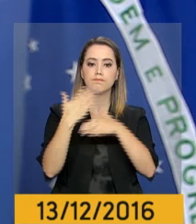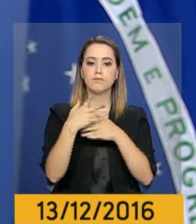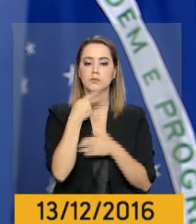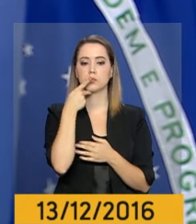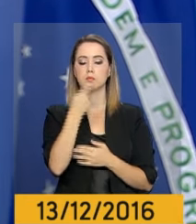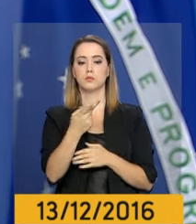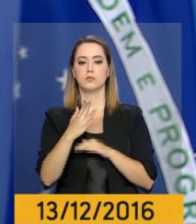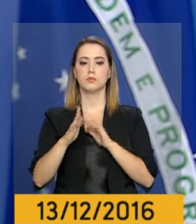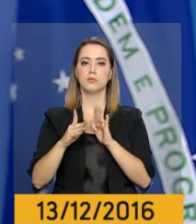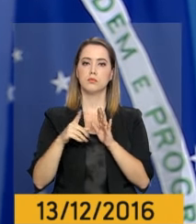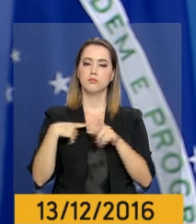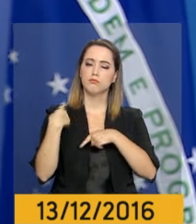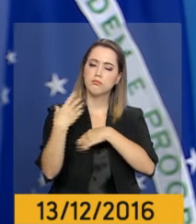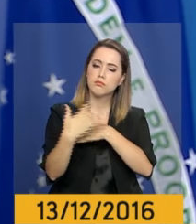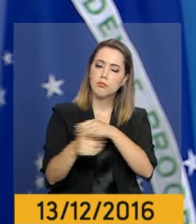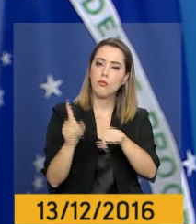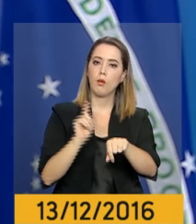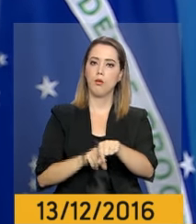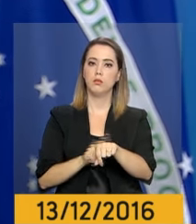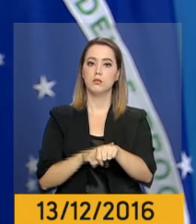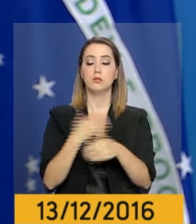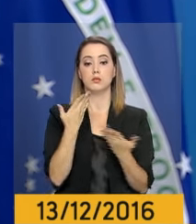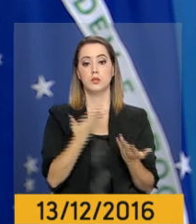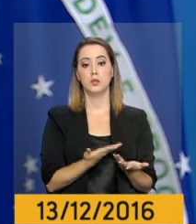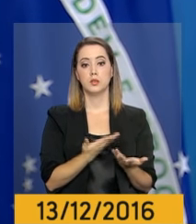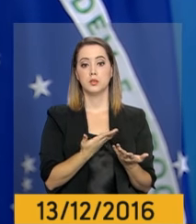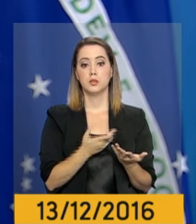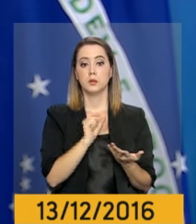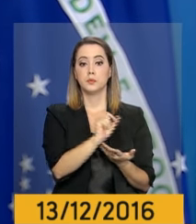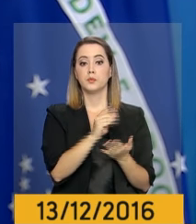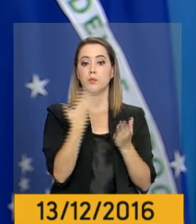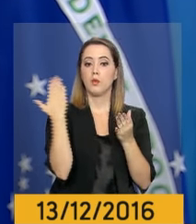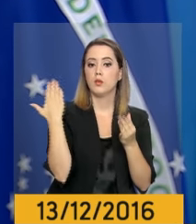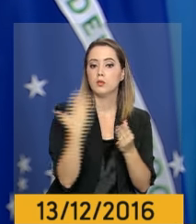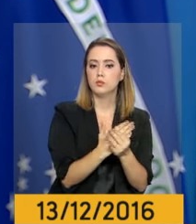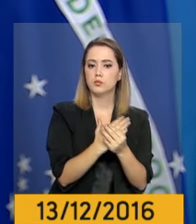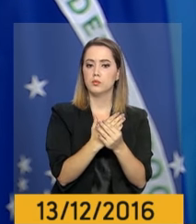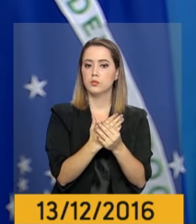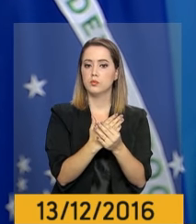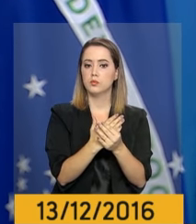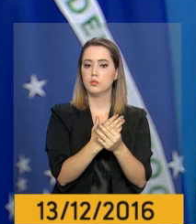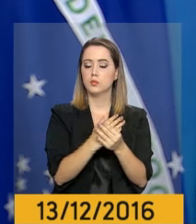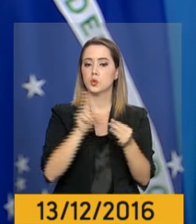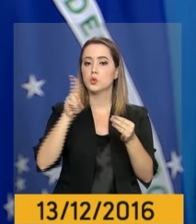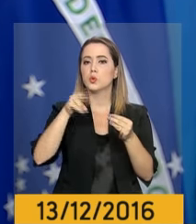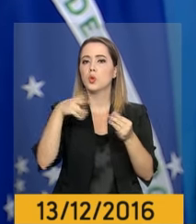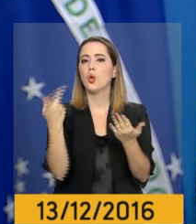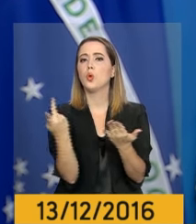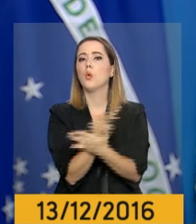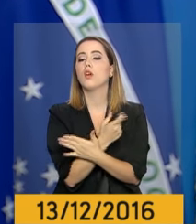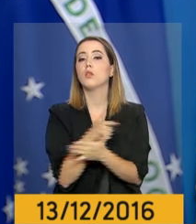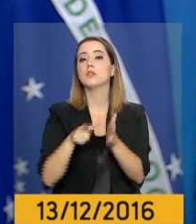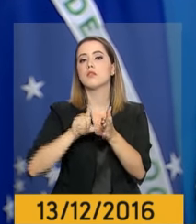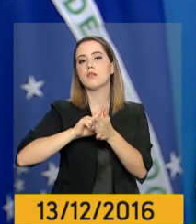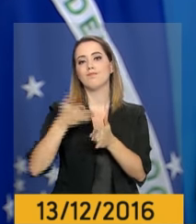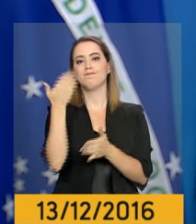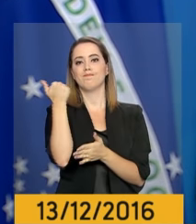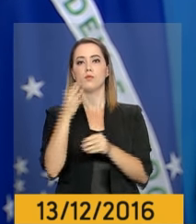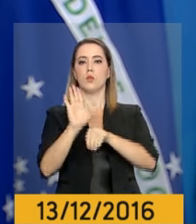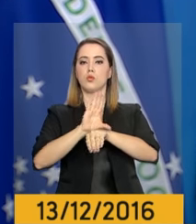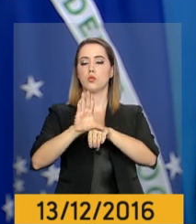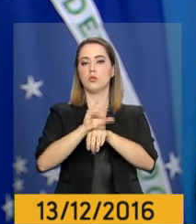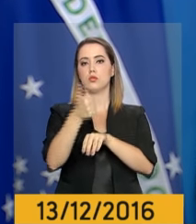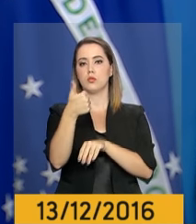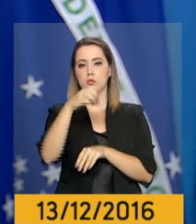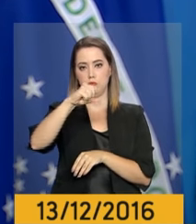tempo que esta matéria jamais foi tentada desde a Constituição de 88